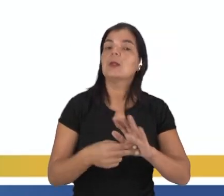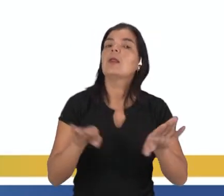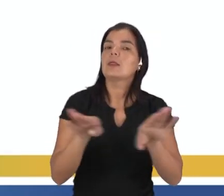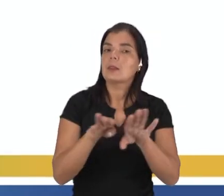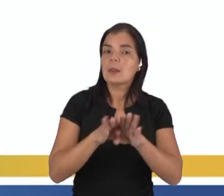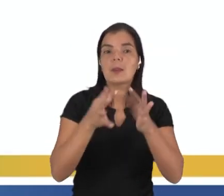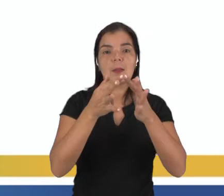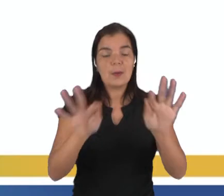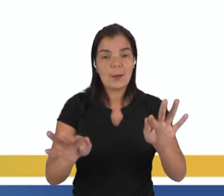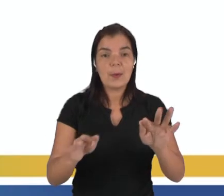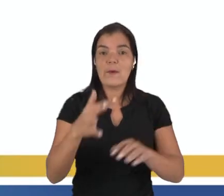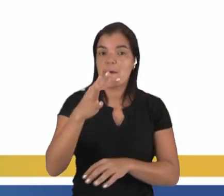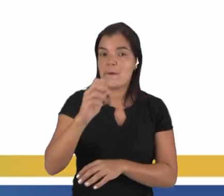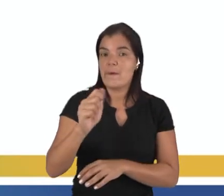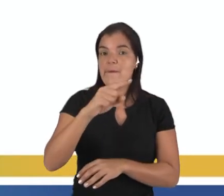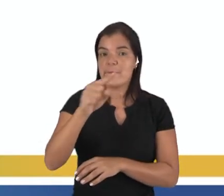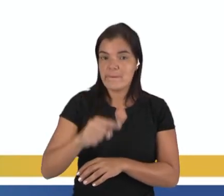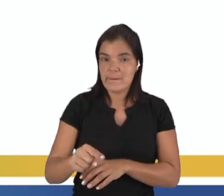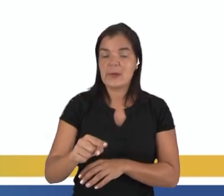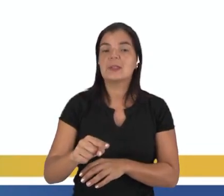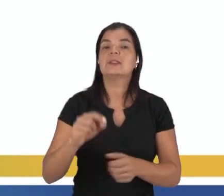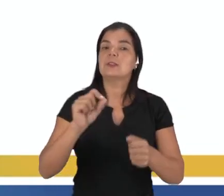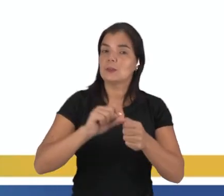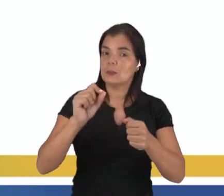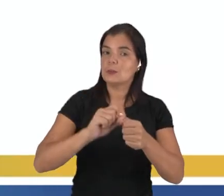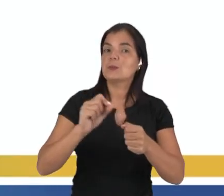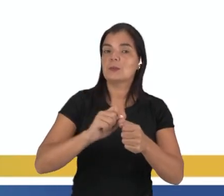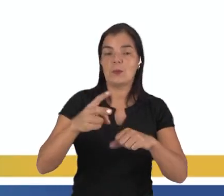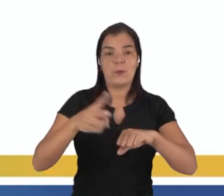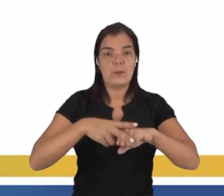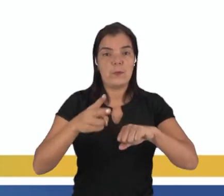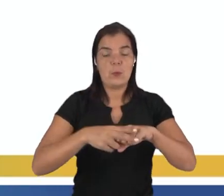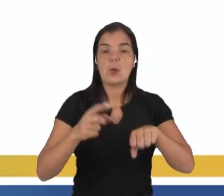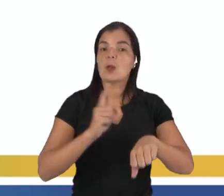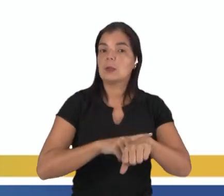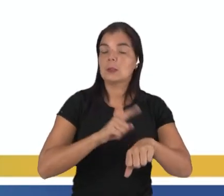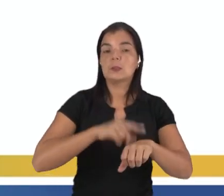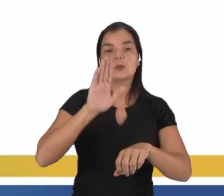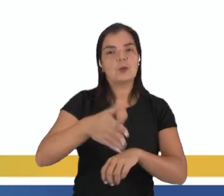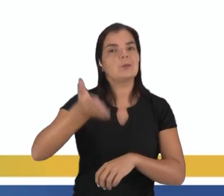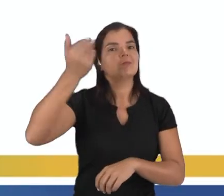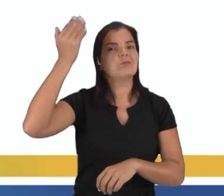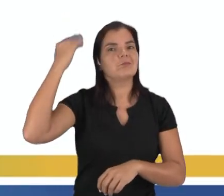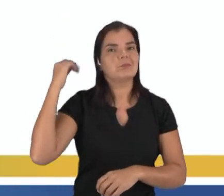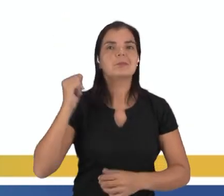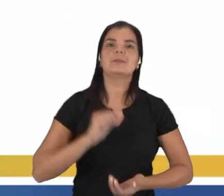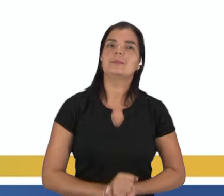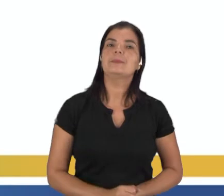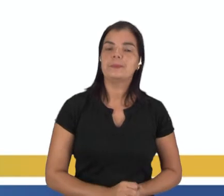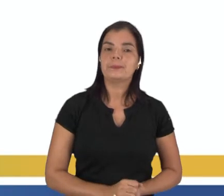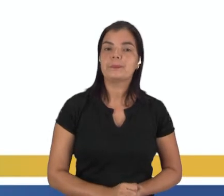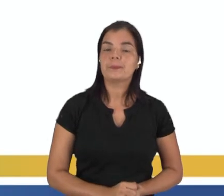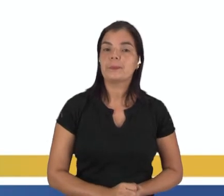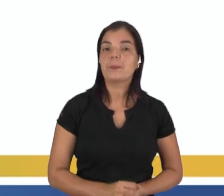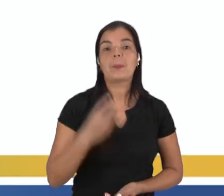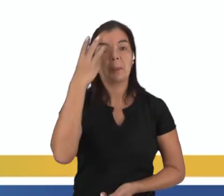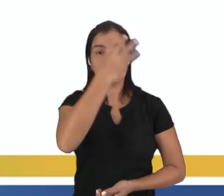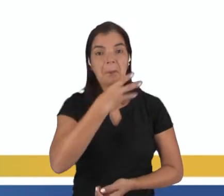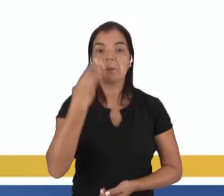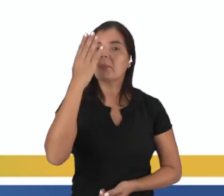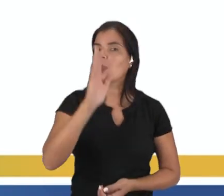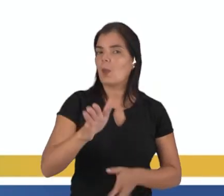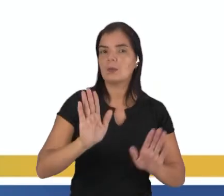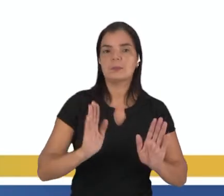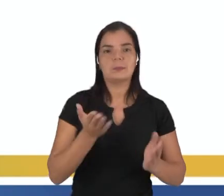sujeito por causa desse verbo aí fazer. Faz, né, indicando o tempo que se passou. Faz 3 horas que